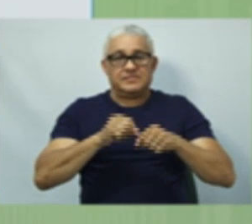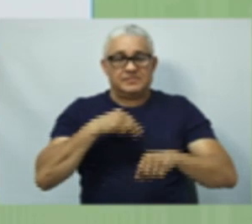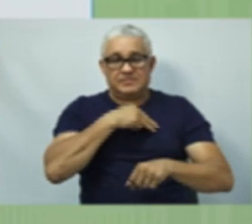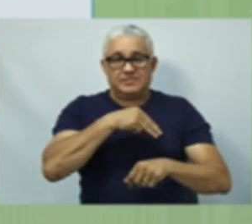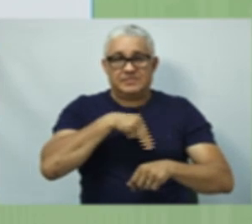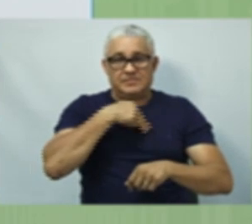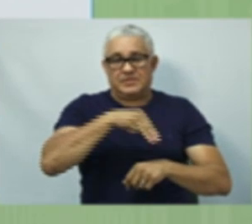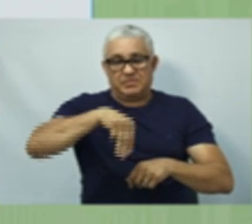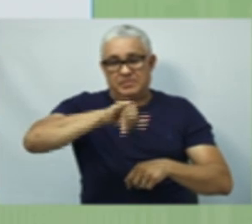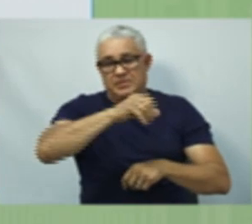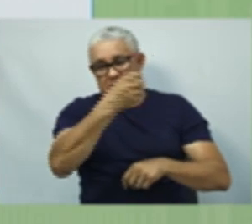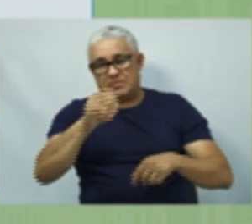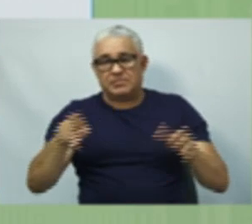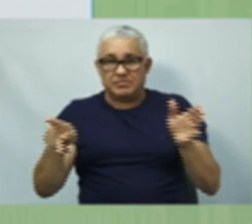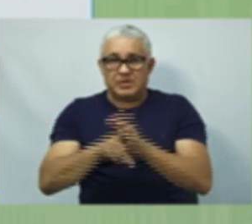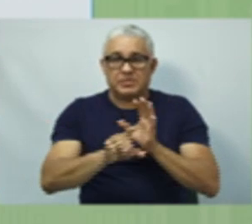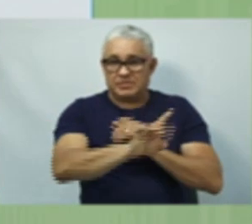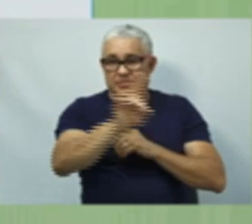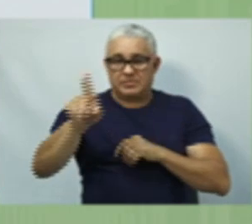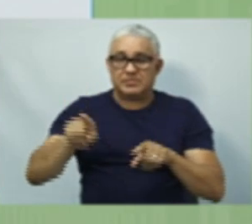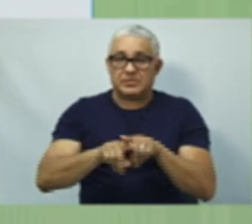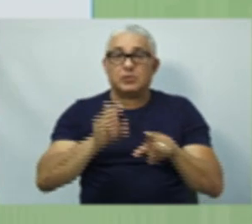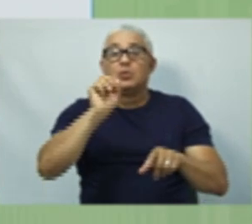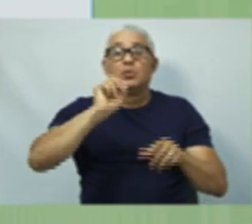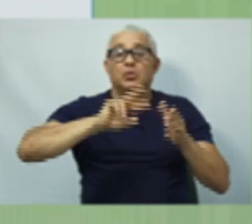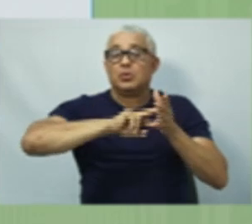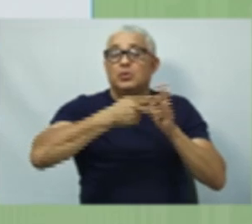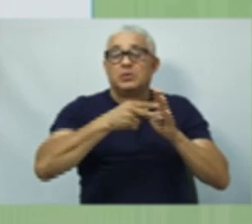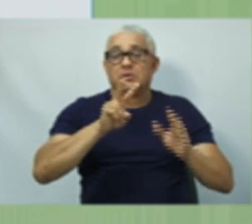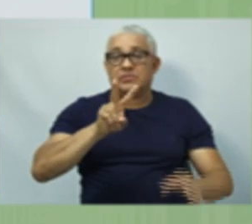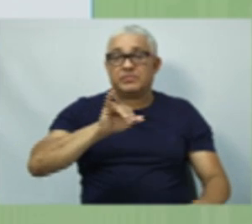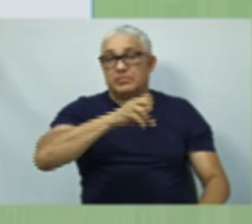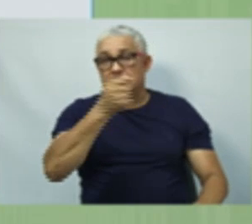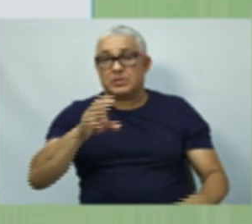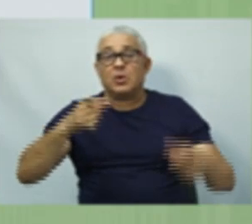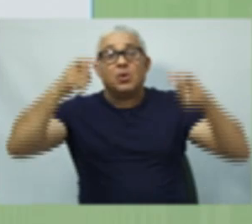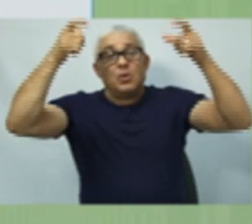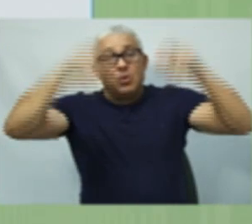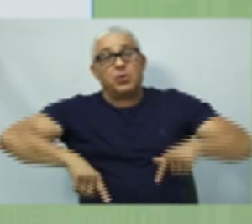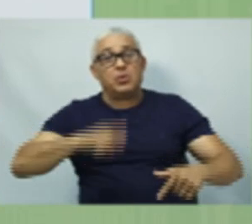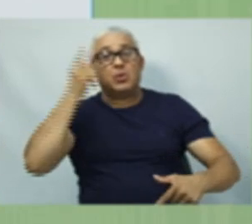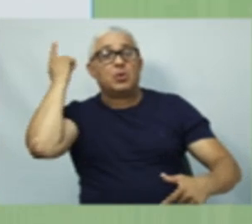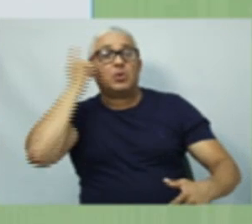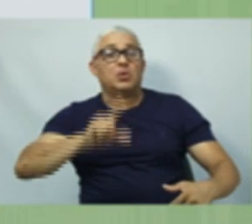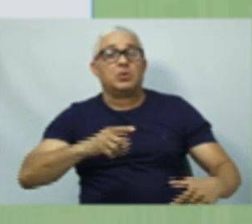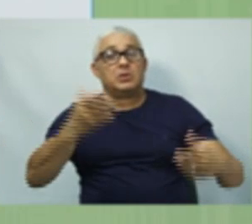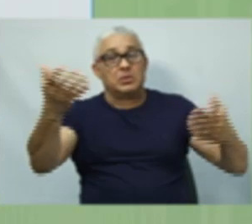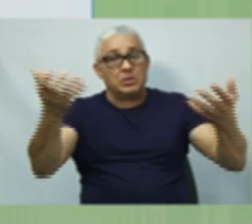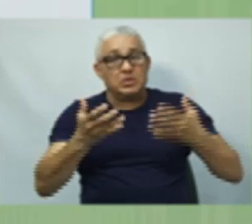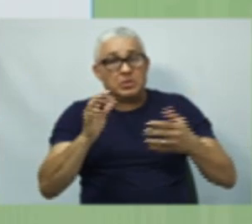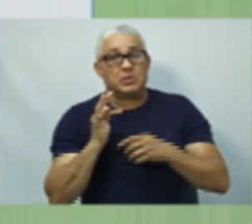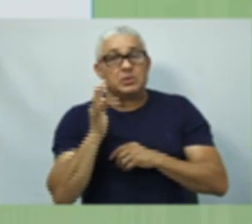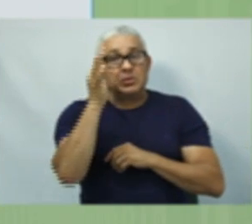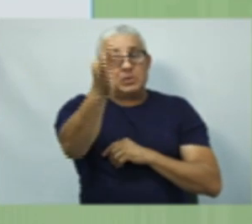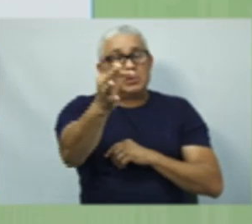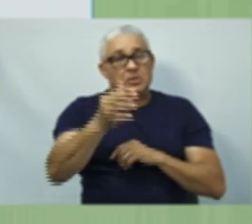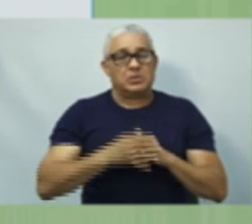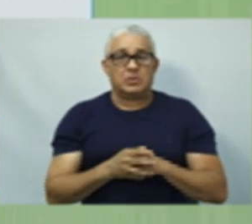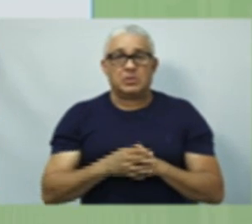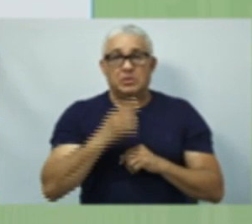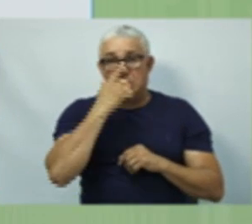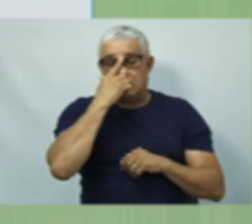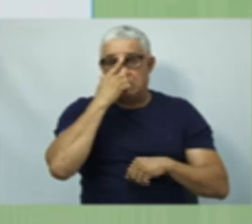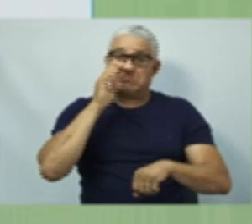vocês. O que é a visão? Onde nós queremos chegar? Onde eu quero chegar a um